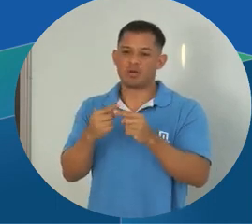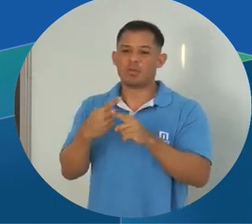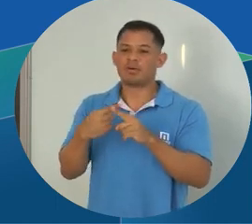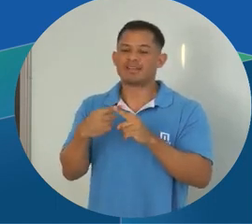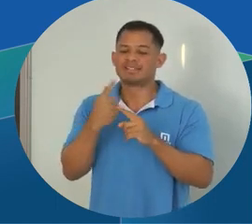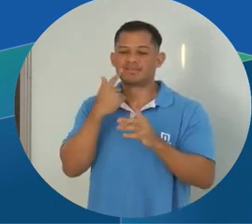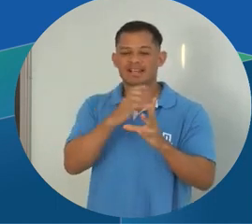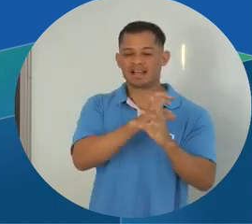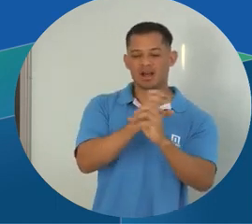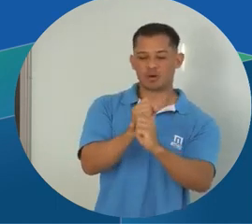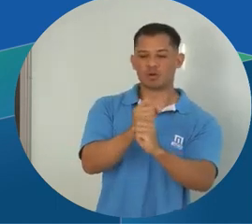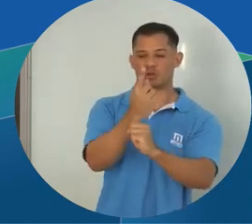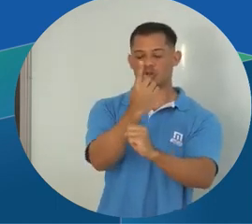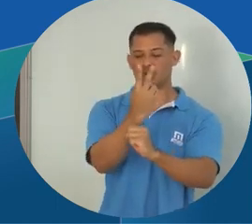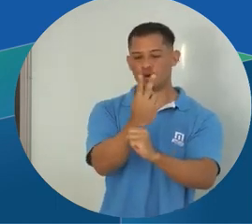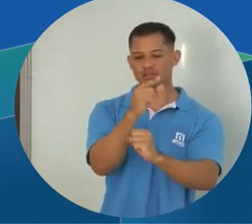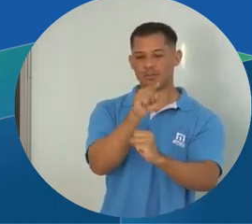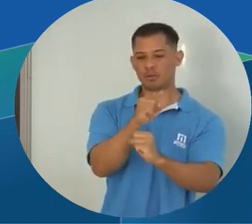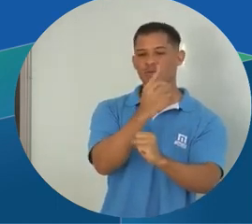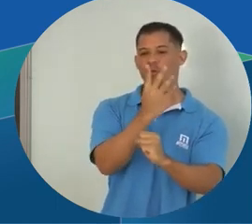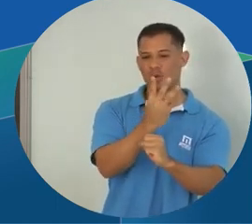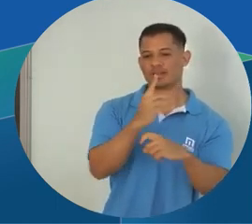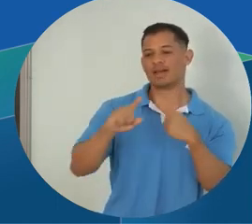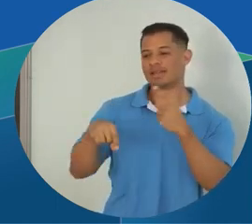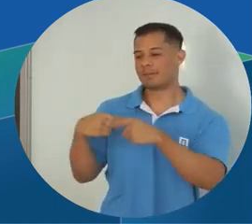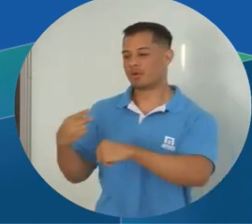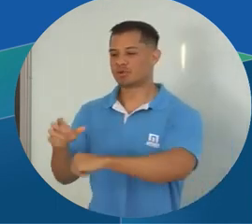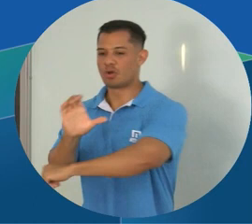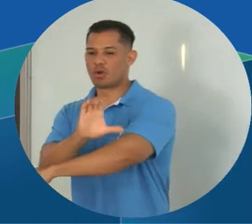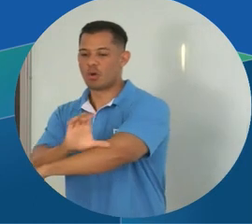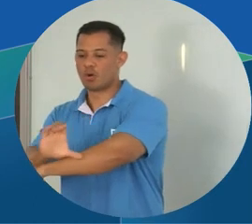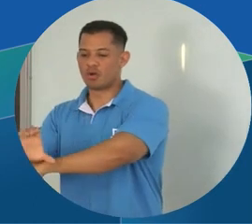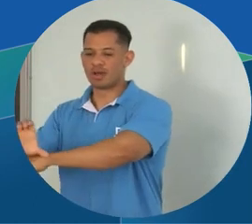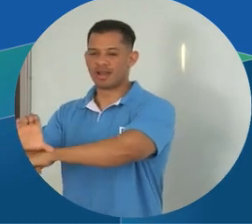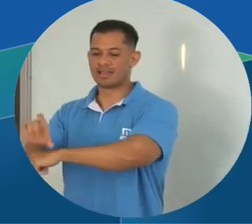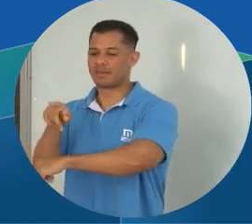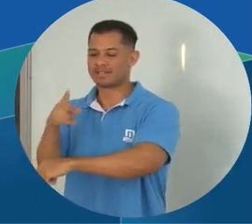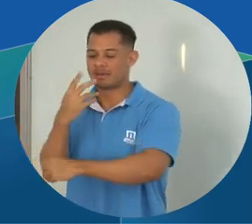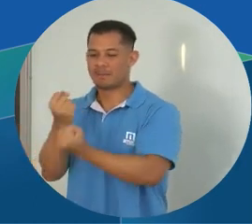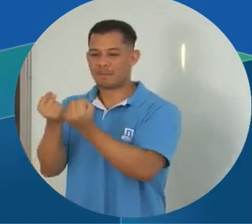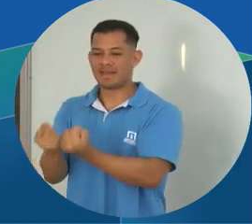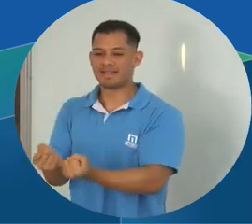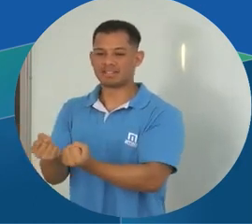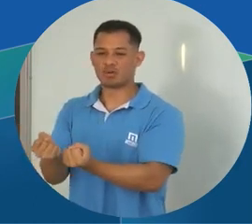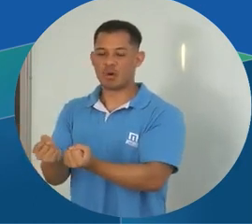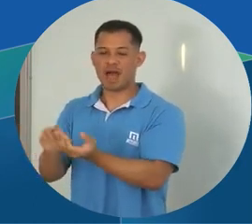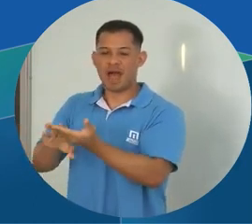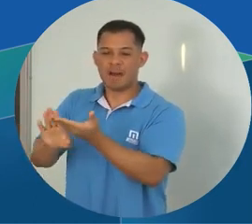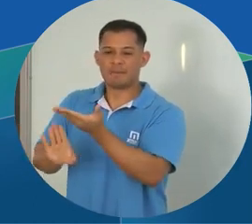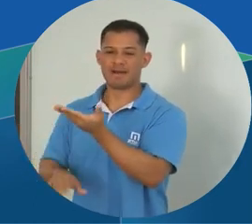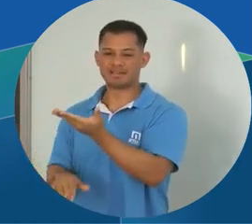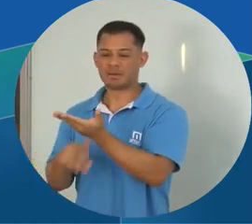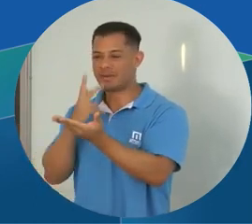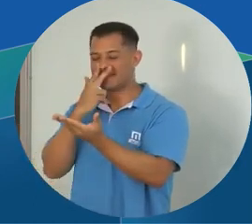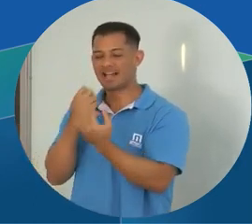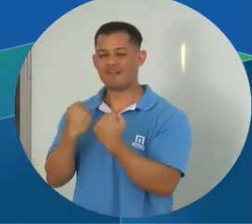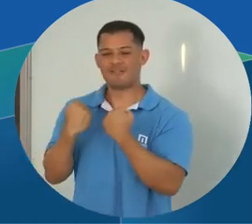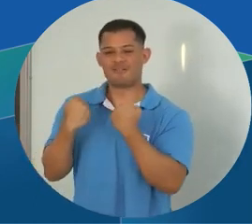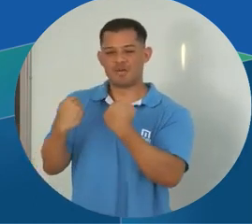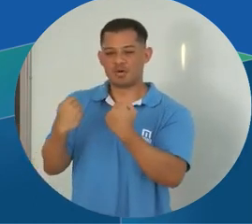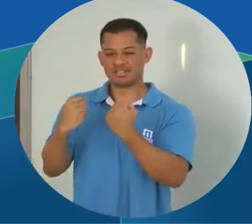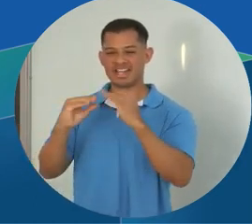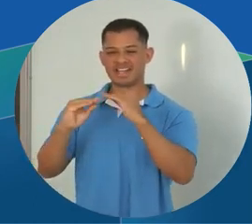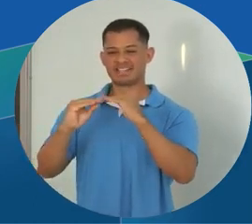2,4, e na hora de concretar esse peso específico fica abaixo, a força que você considerou